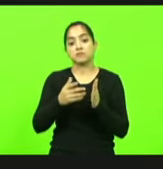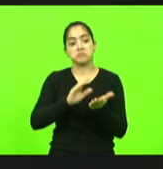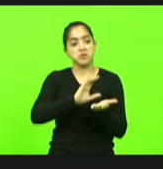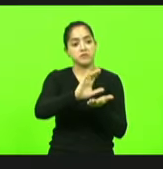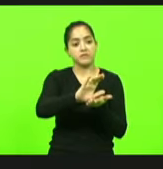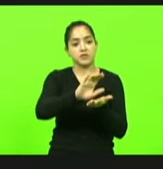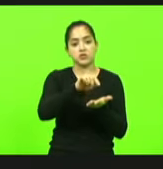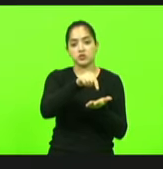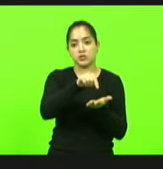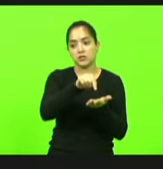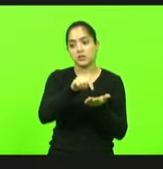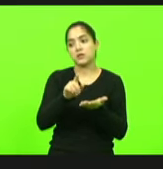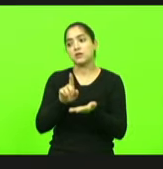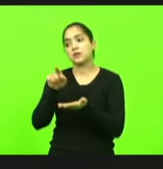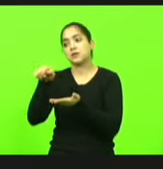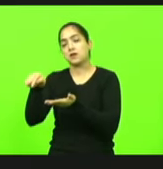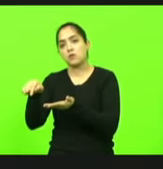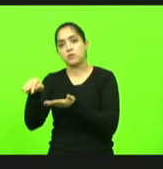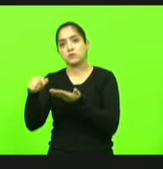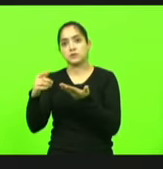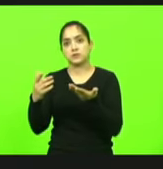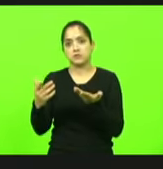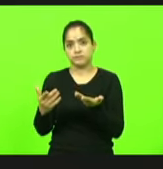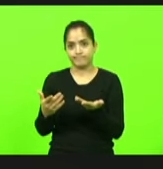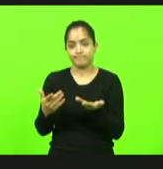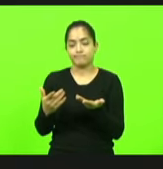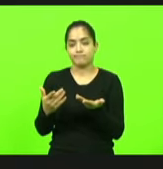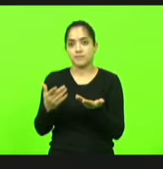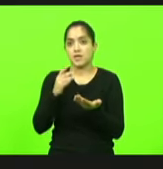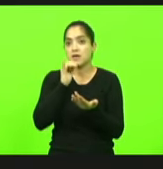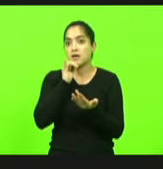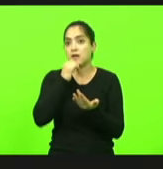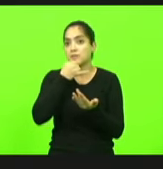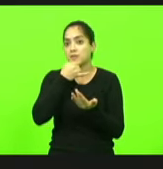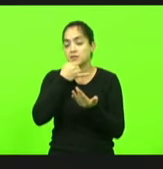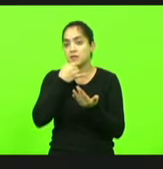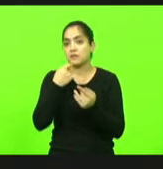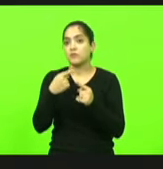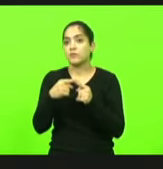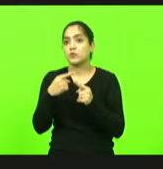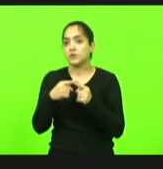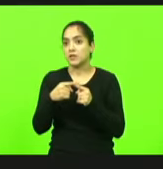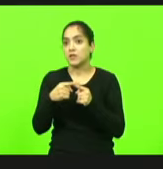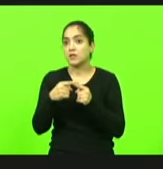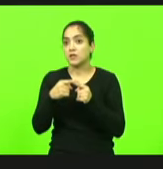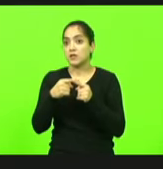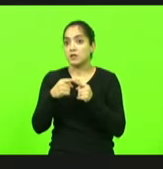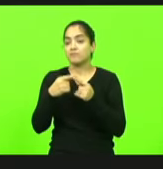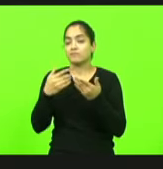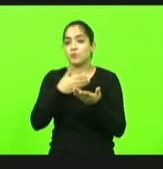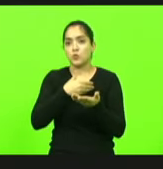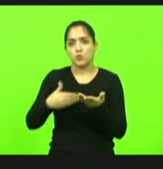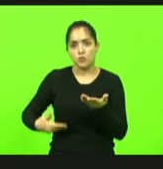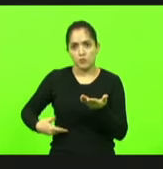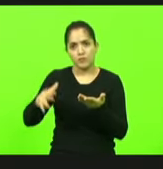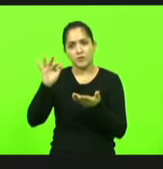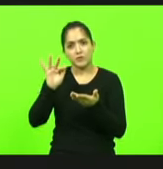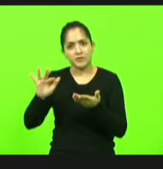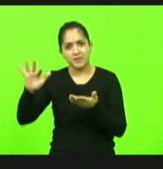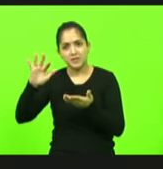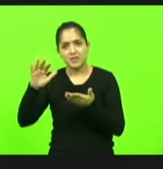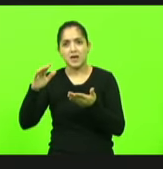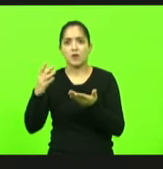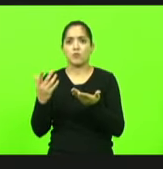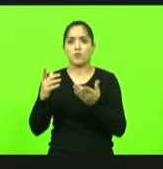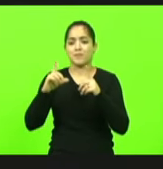outra área. E isso, para mim, é lamentável, porque o governo federal e os governos, Brasília,